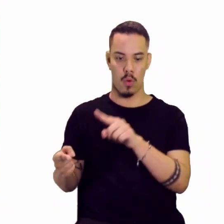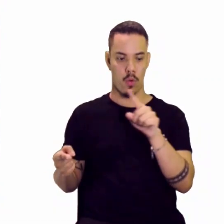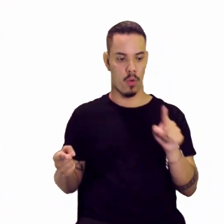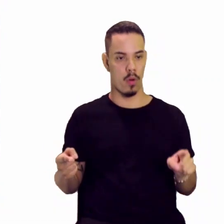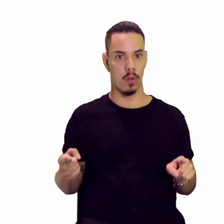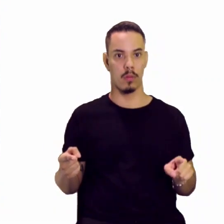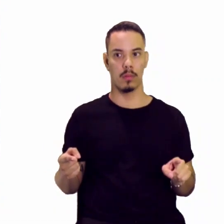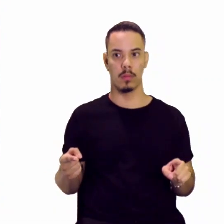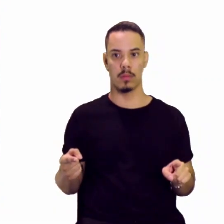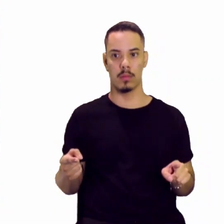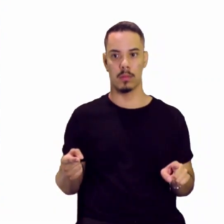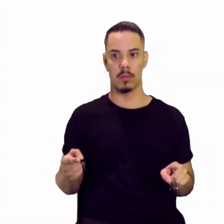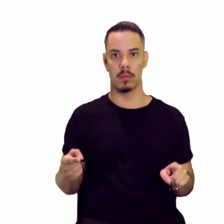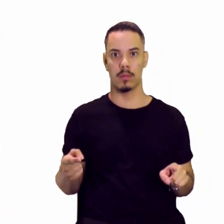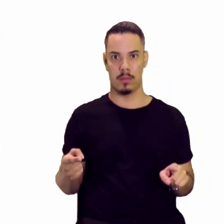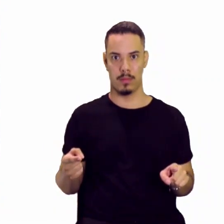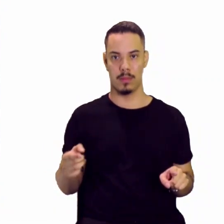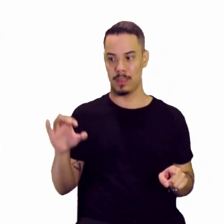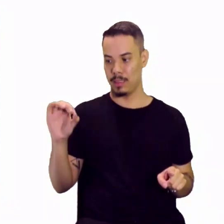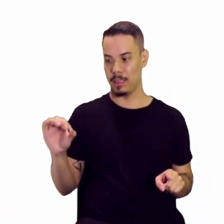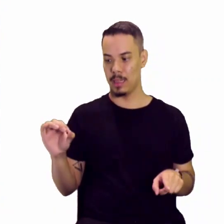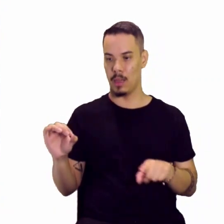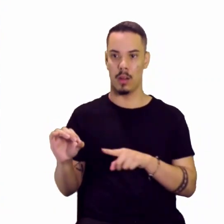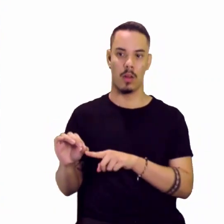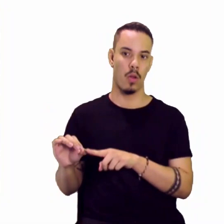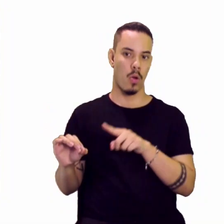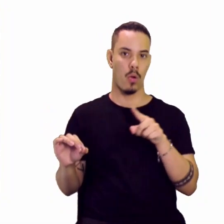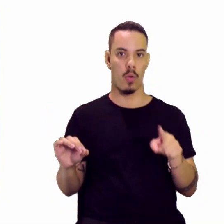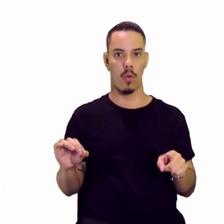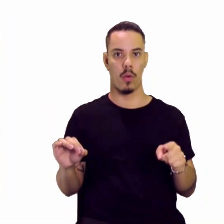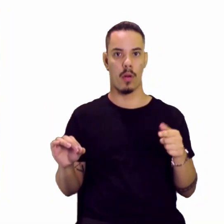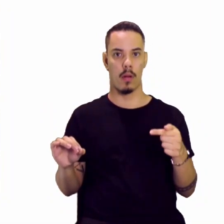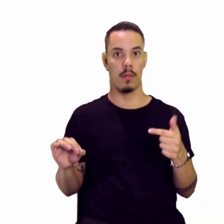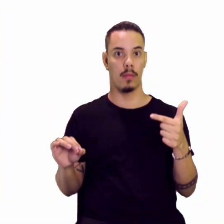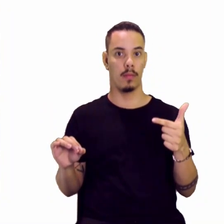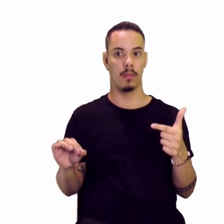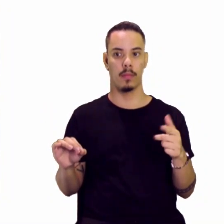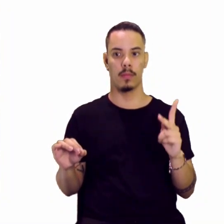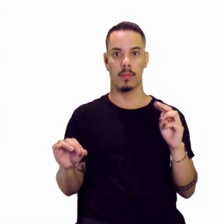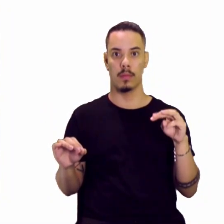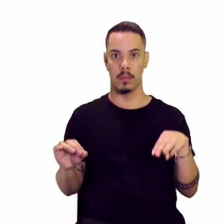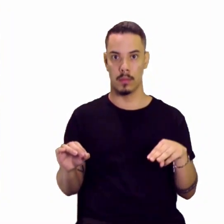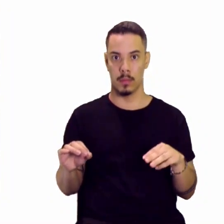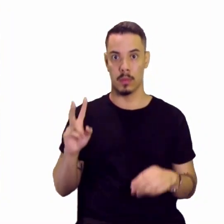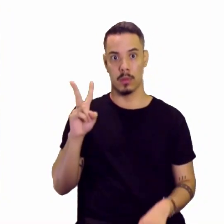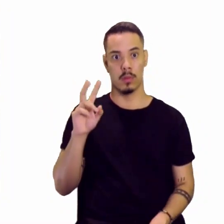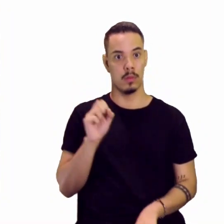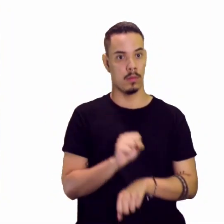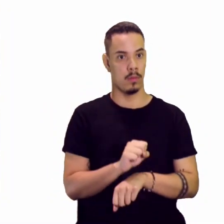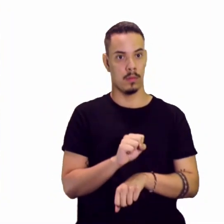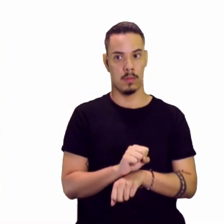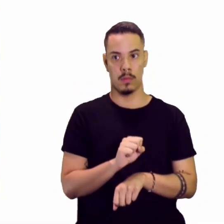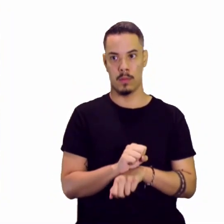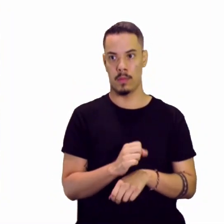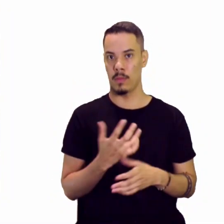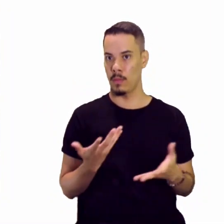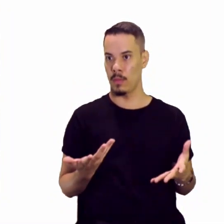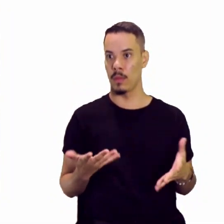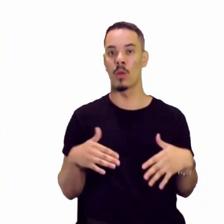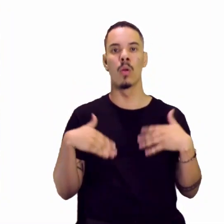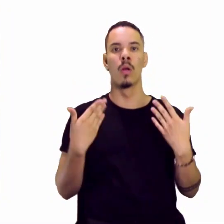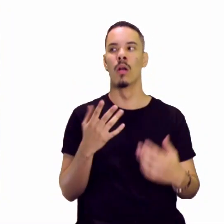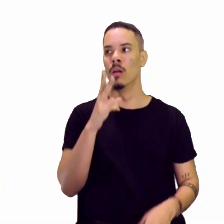esta arrancada. Isso aqui é uma arrancada, né? No tempo tá aí. A 72 km em 2 segundos. A gente pode ver que tem a